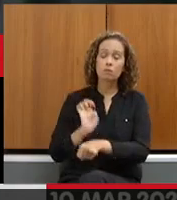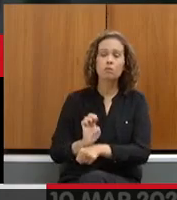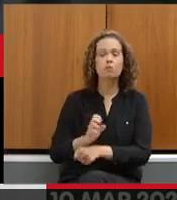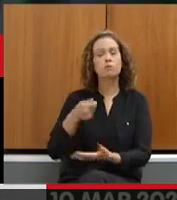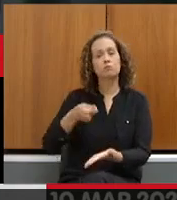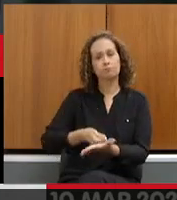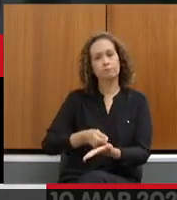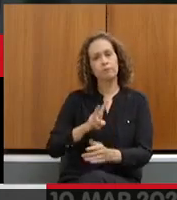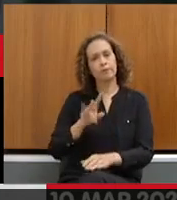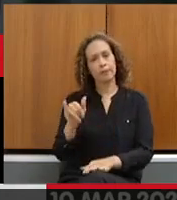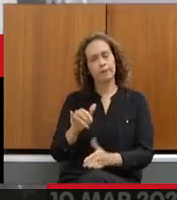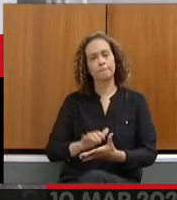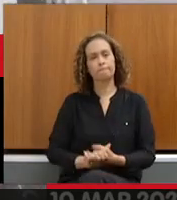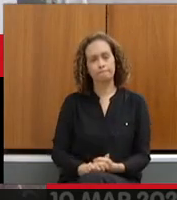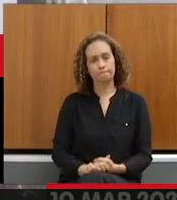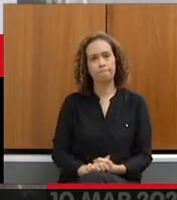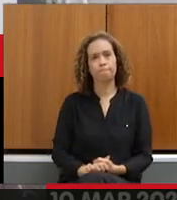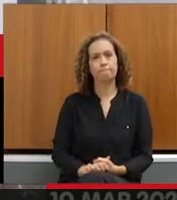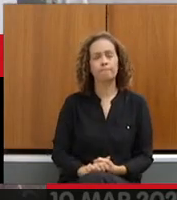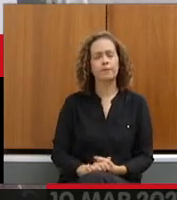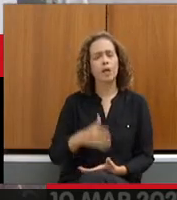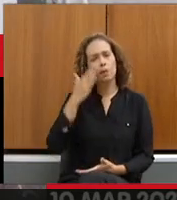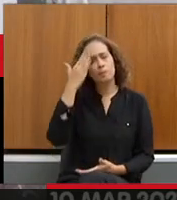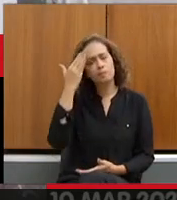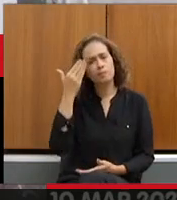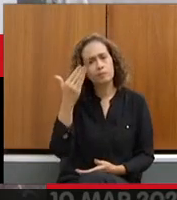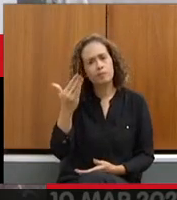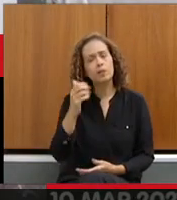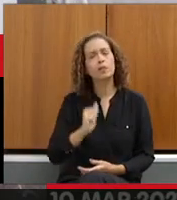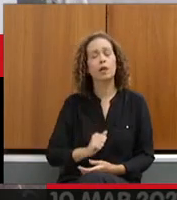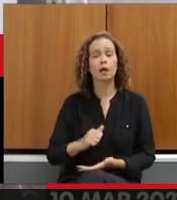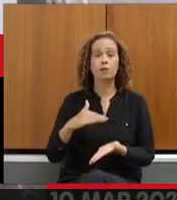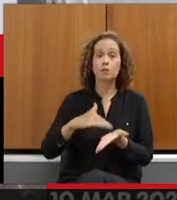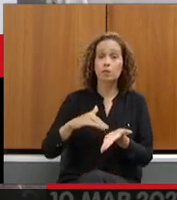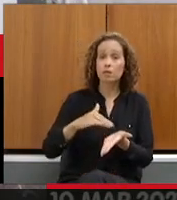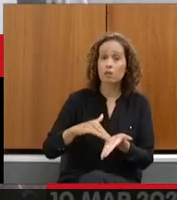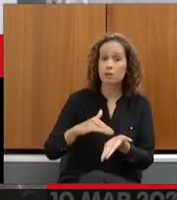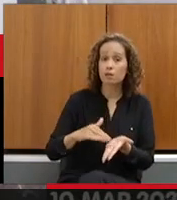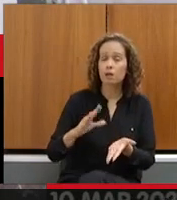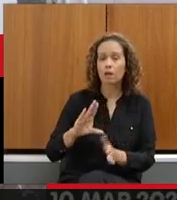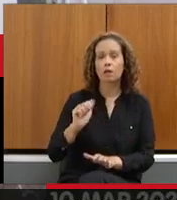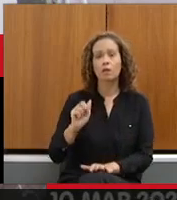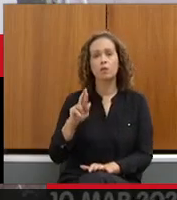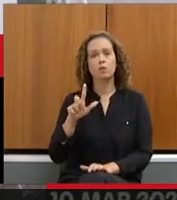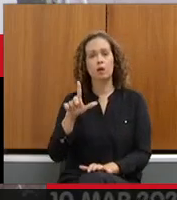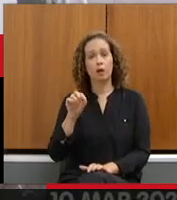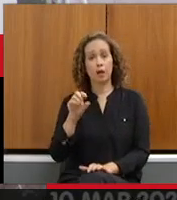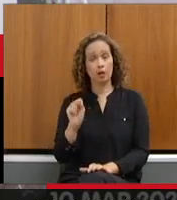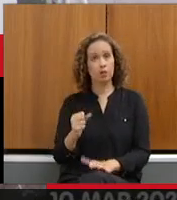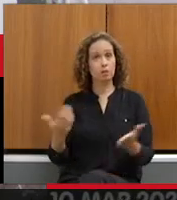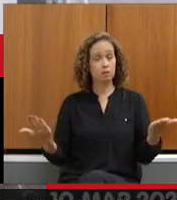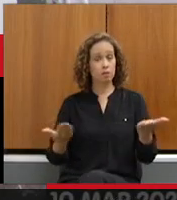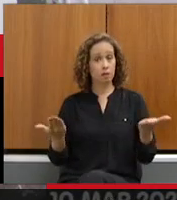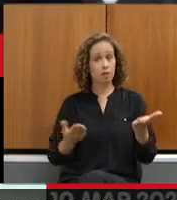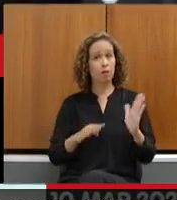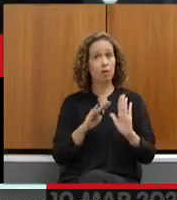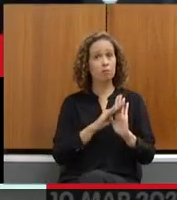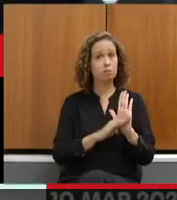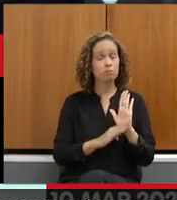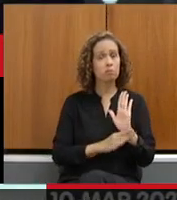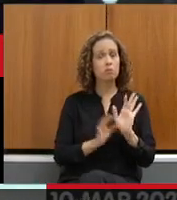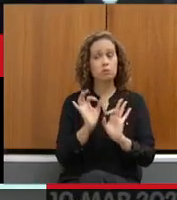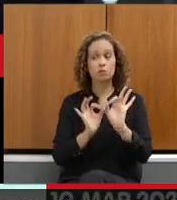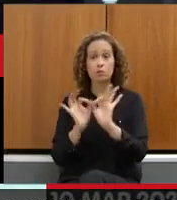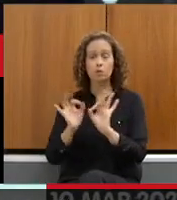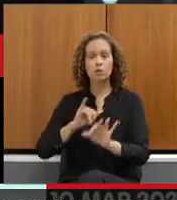agora o pão Jorge Obrigado secretário pela ordem com a palavra Deputado